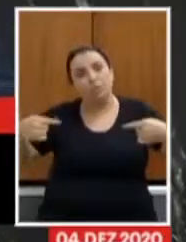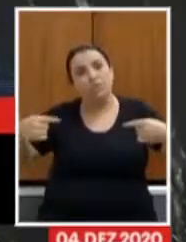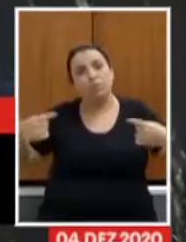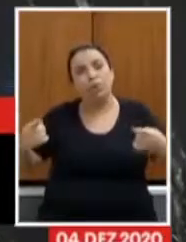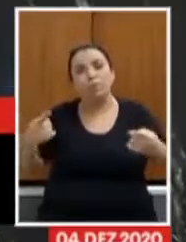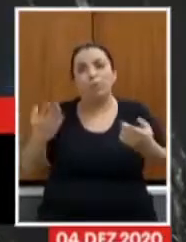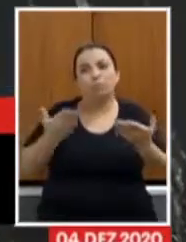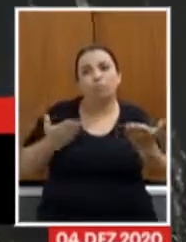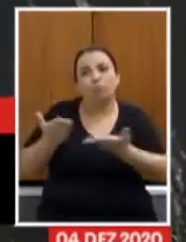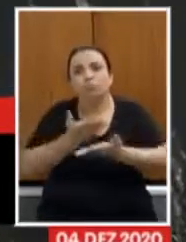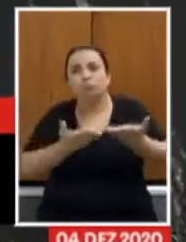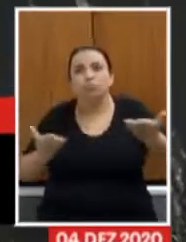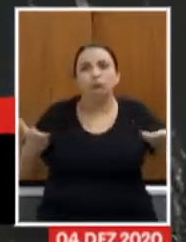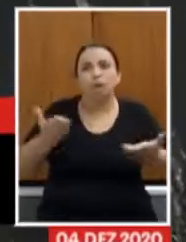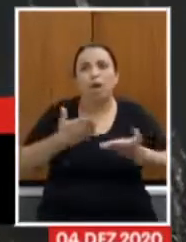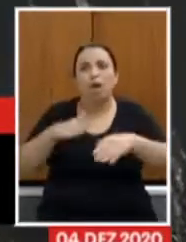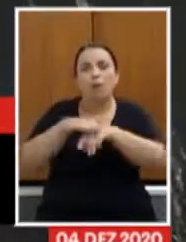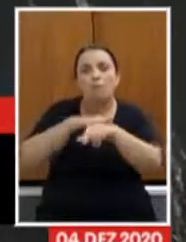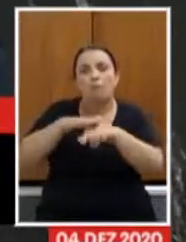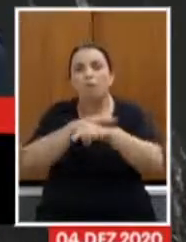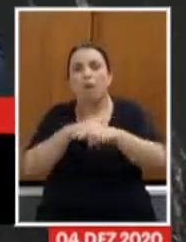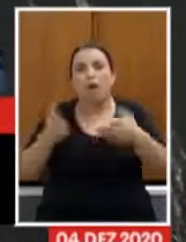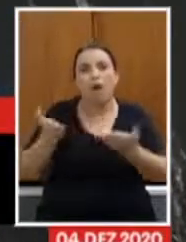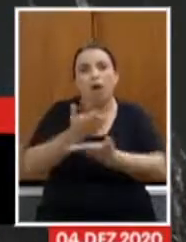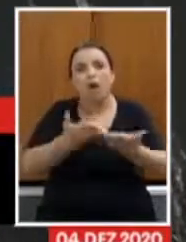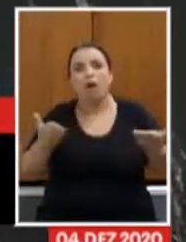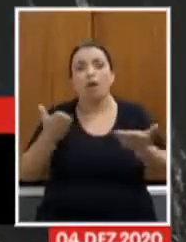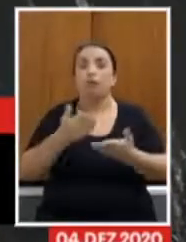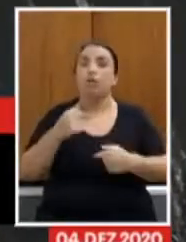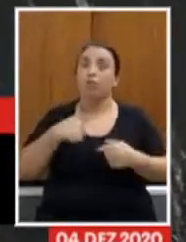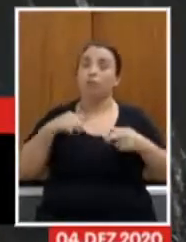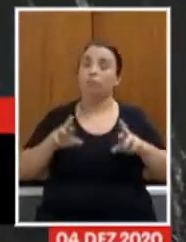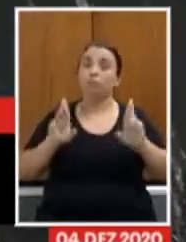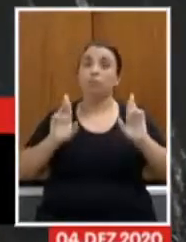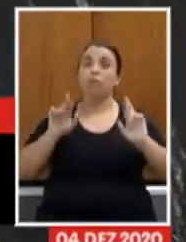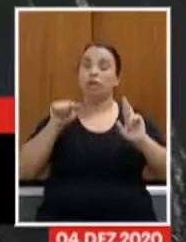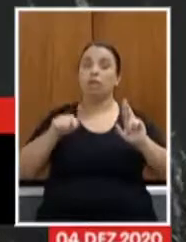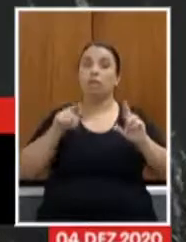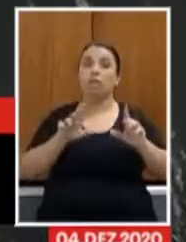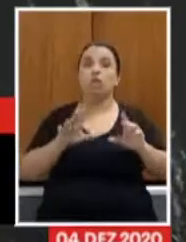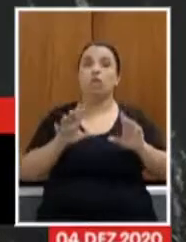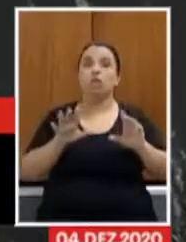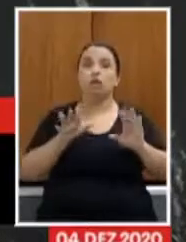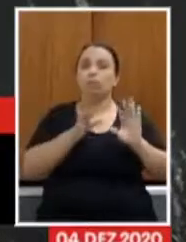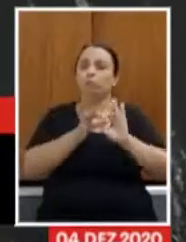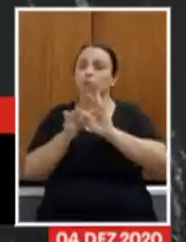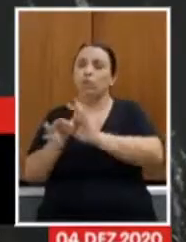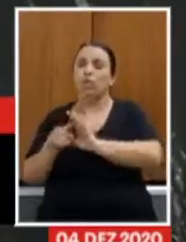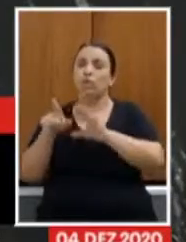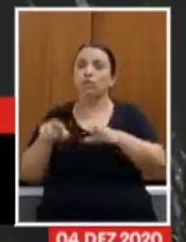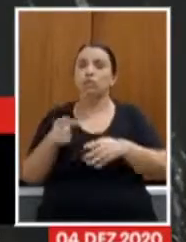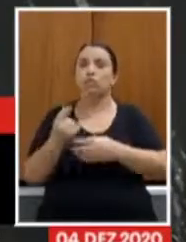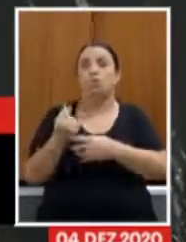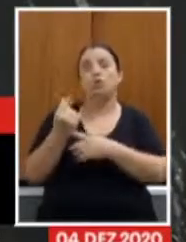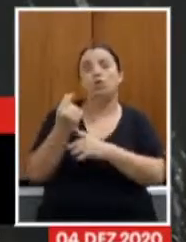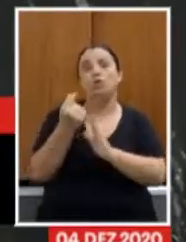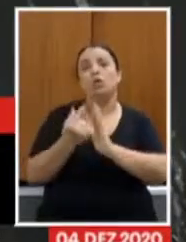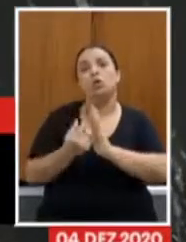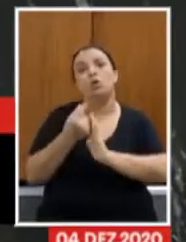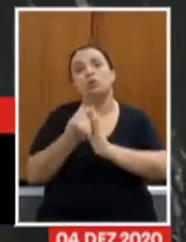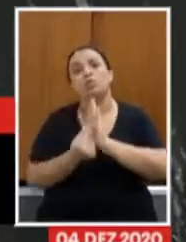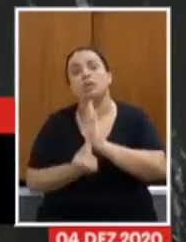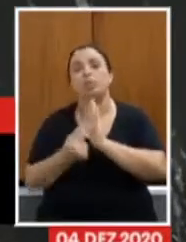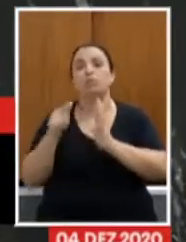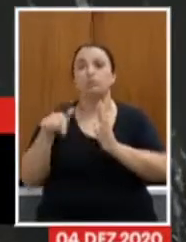eu espero que, nesse contexto todo, né, da grandeza desse orçamento de Minas Gerais,